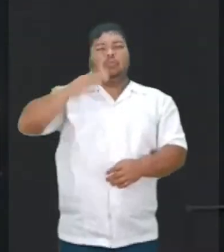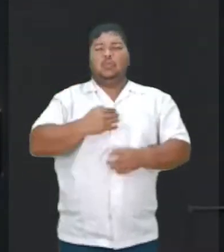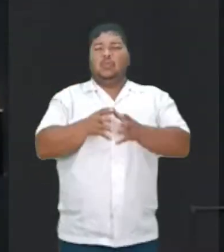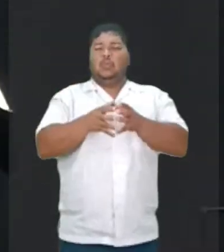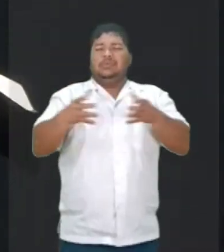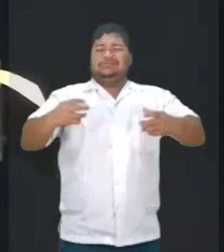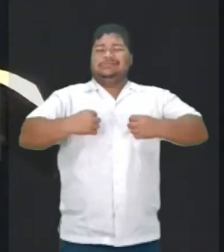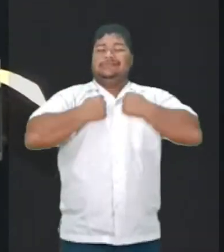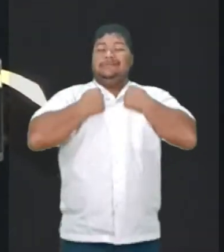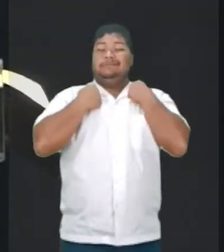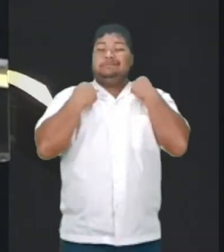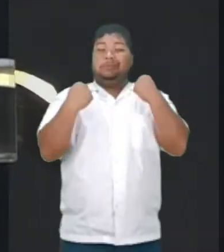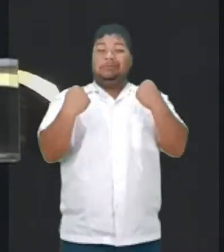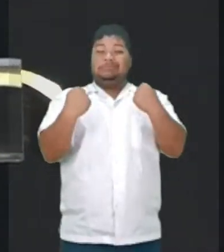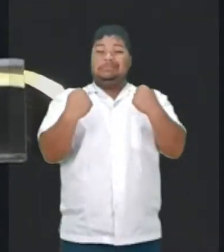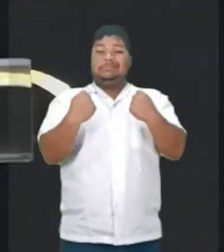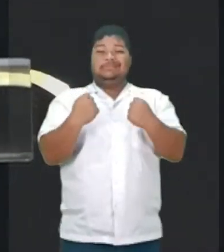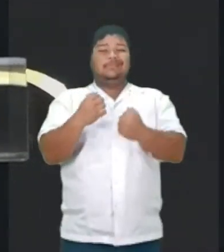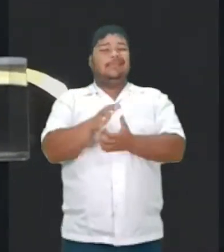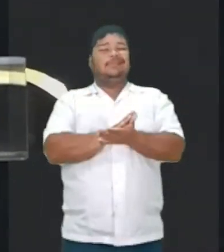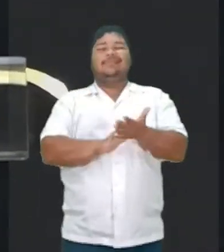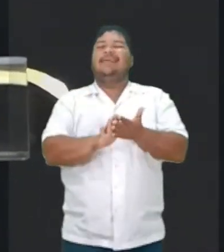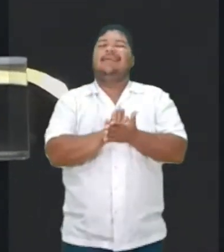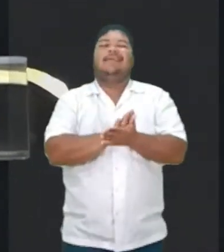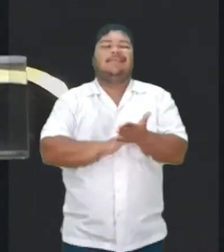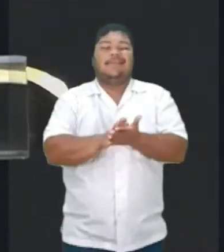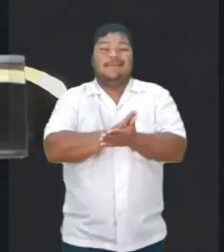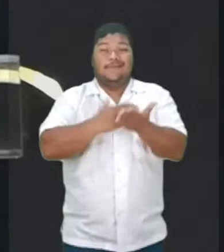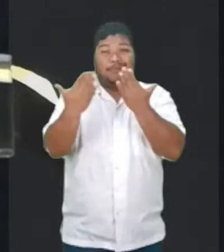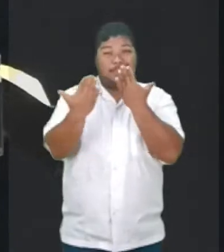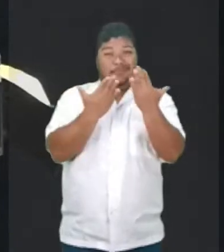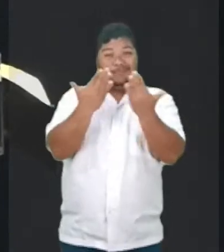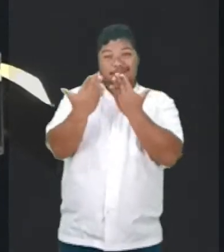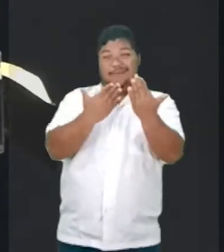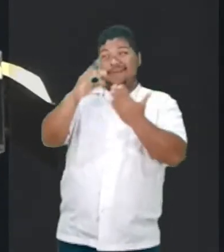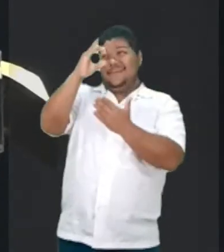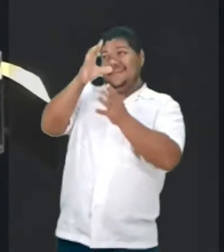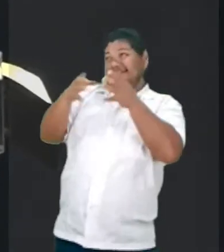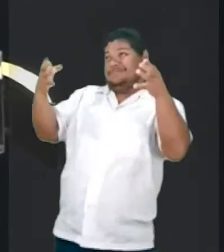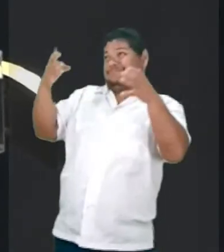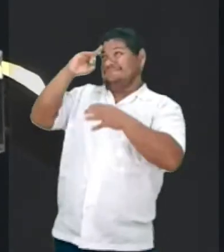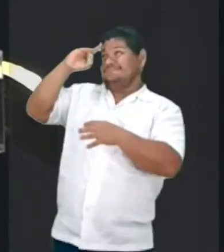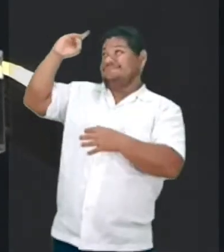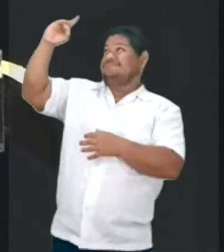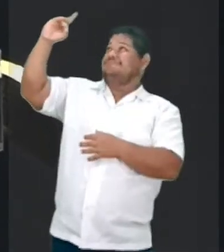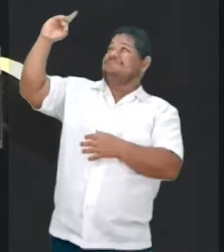nós olhamos, é nada comparado à grandeza de Deus.